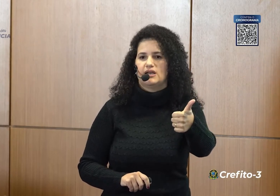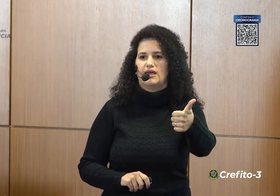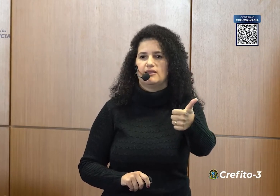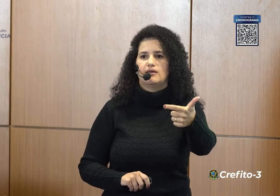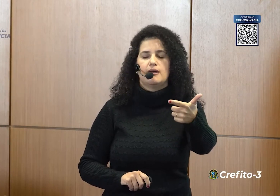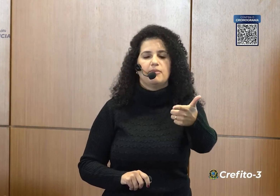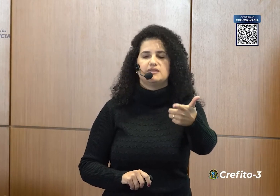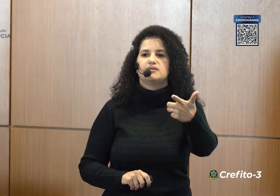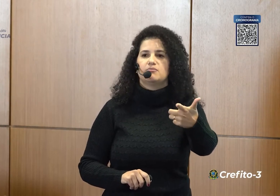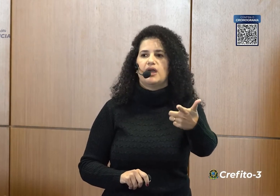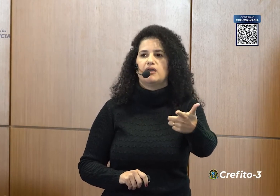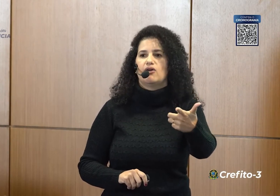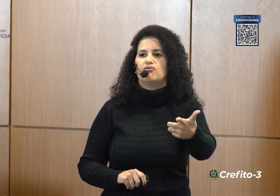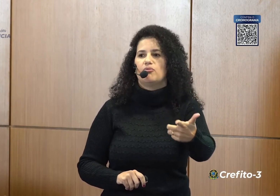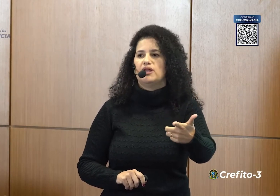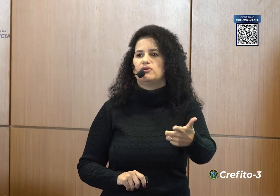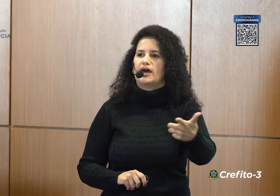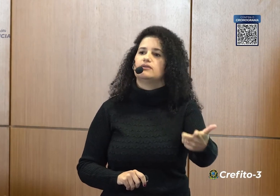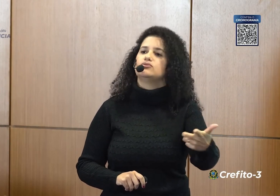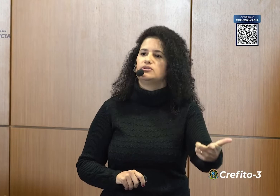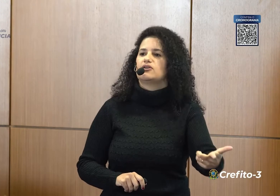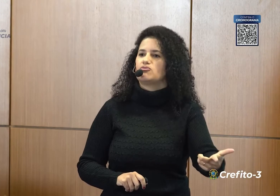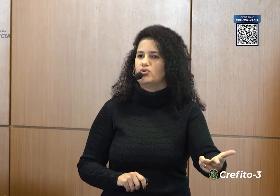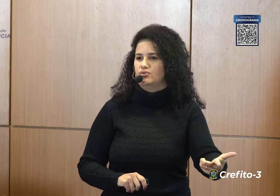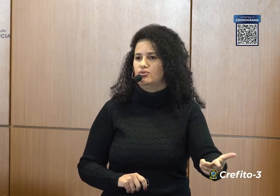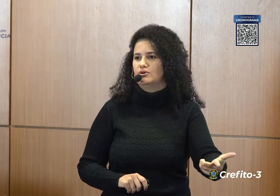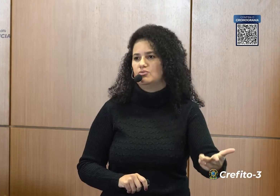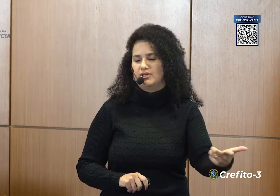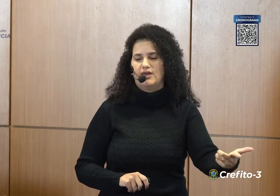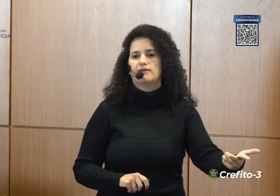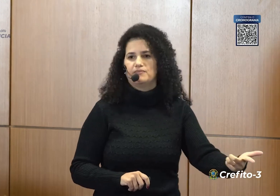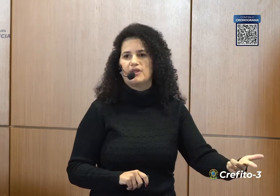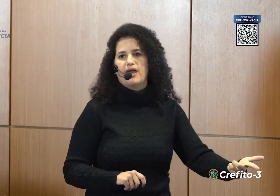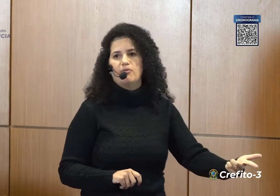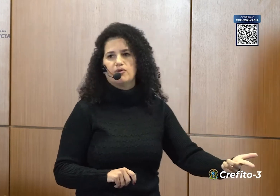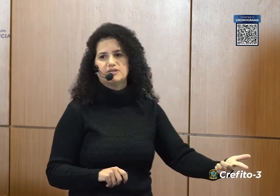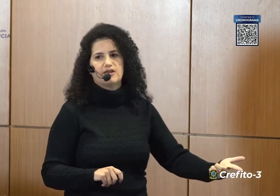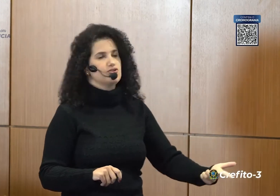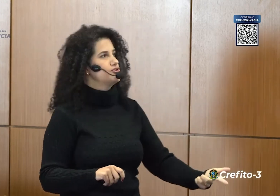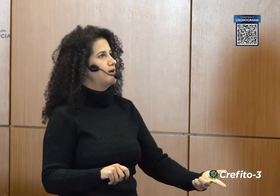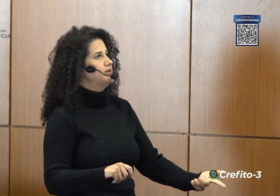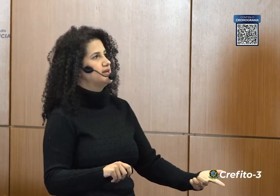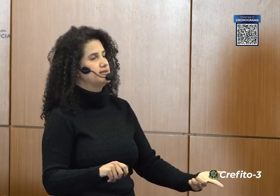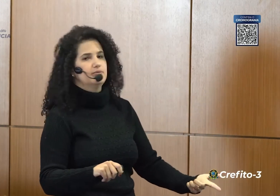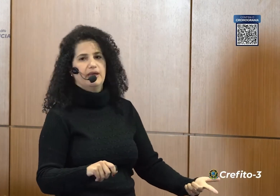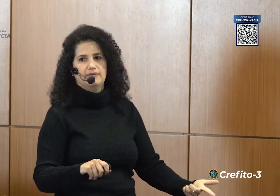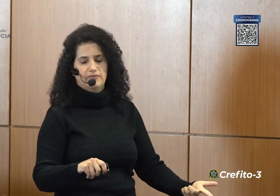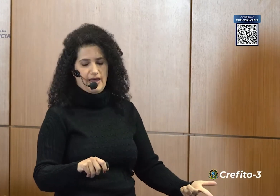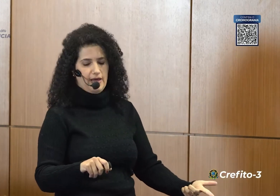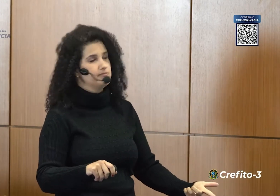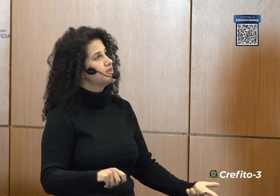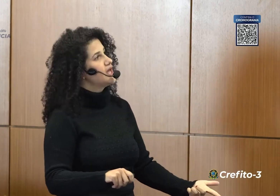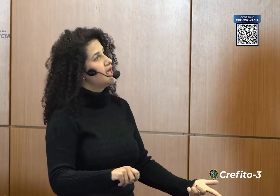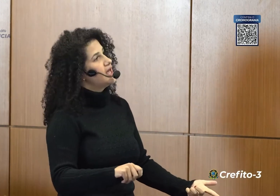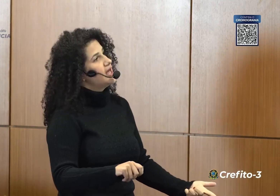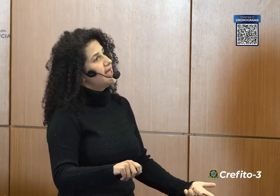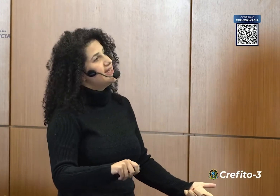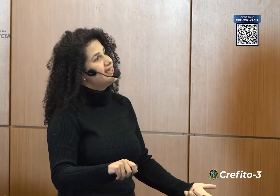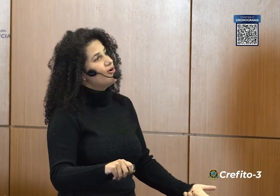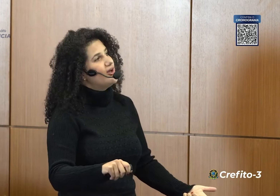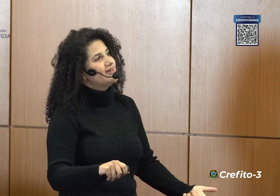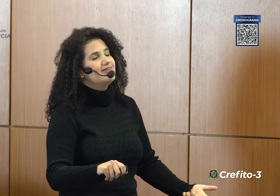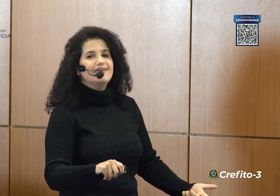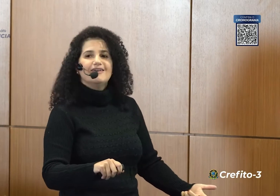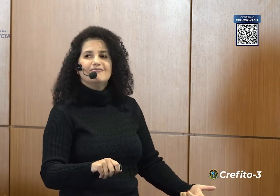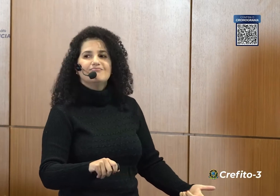de bicicleta, mas também eu vou melhorar no teste motor, porque é uma coisa que a gente aplica também, tá?